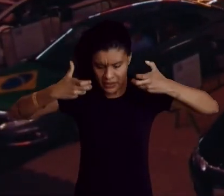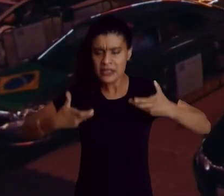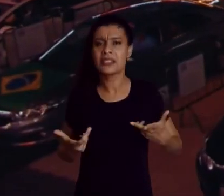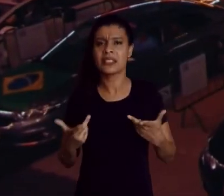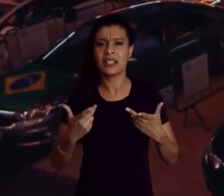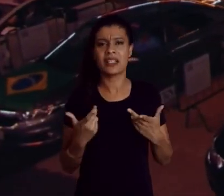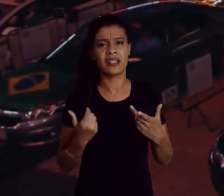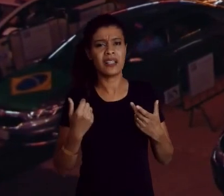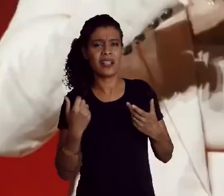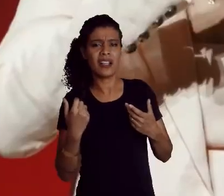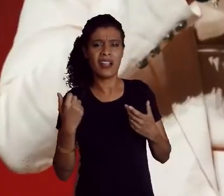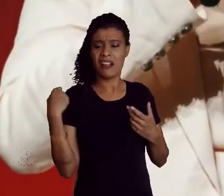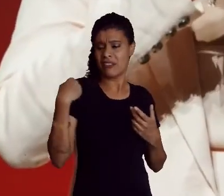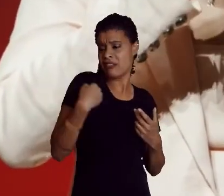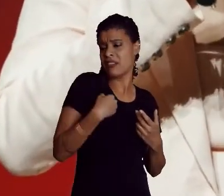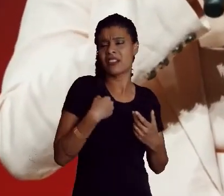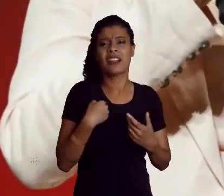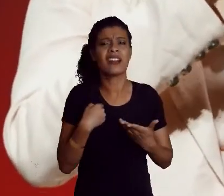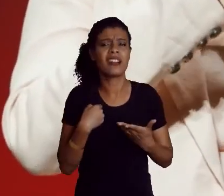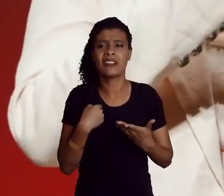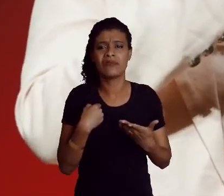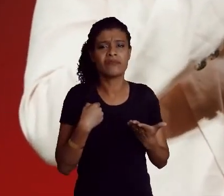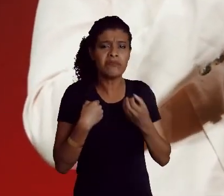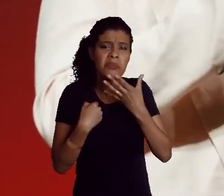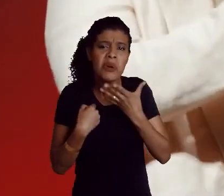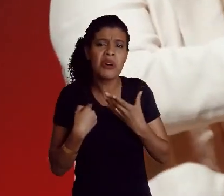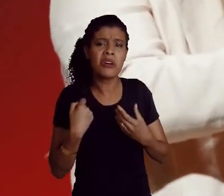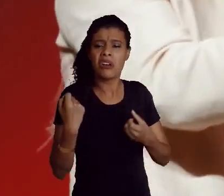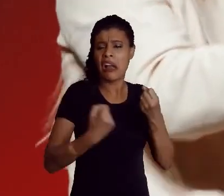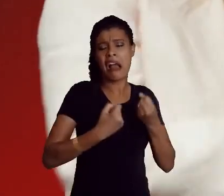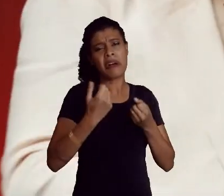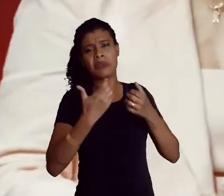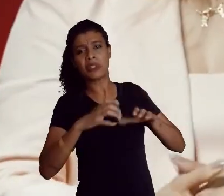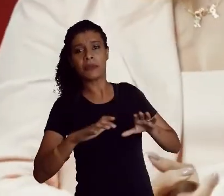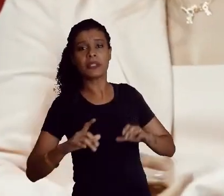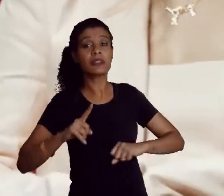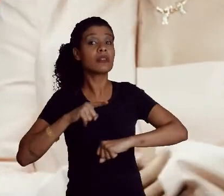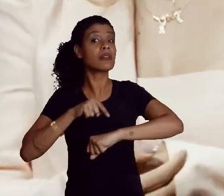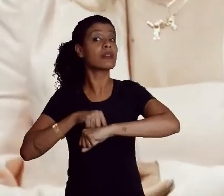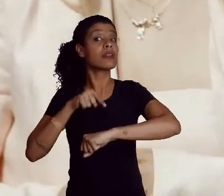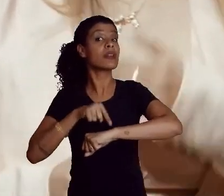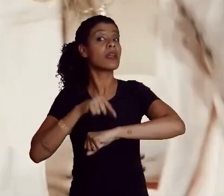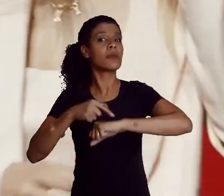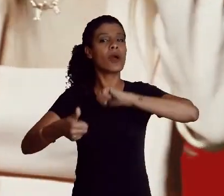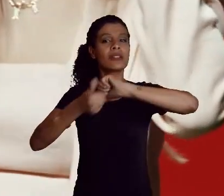carro, bolsa é bom, mas eu queria tempo de qualidade. Cortar as bolsas.